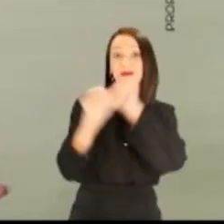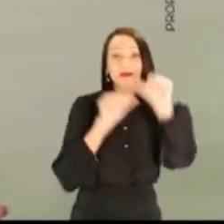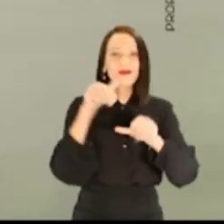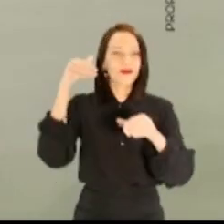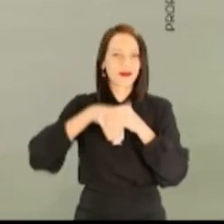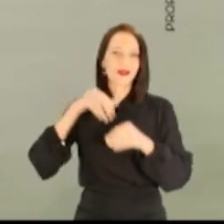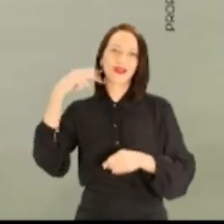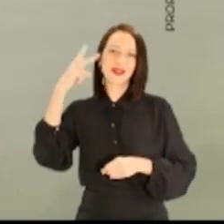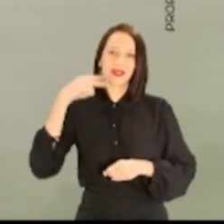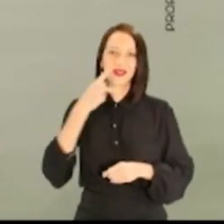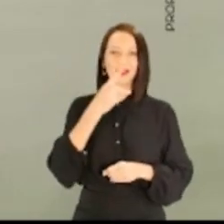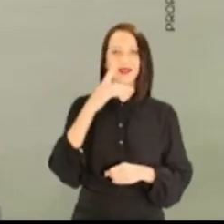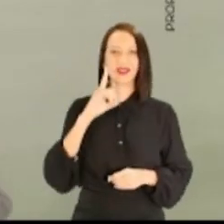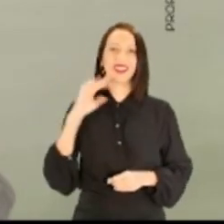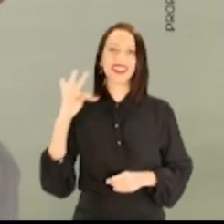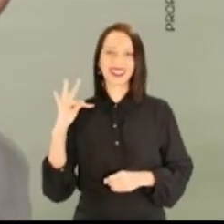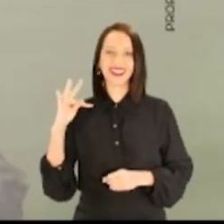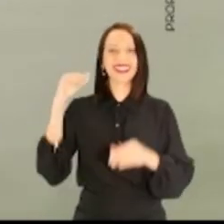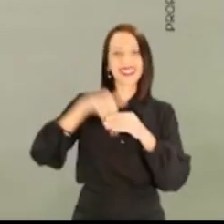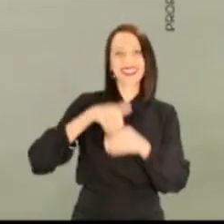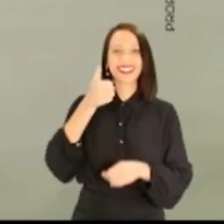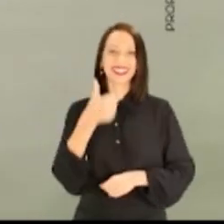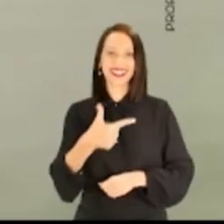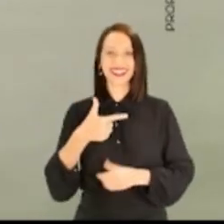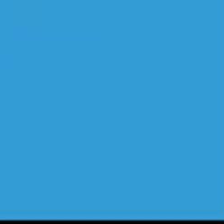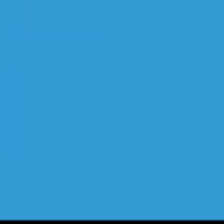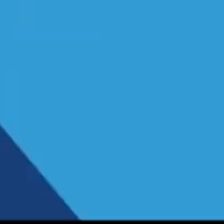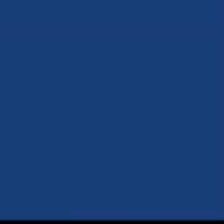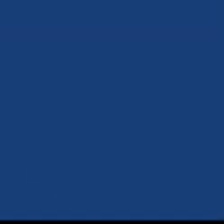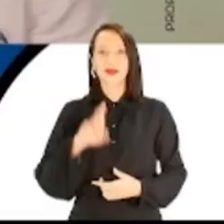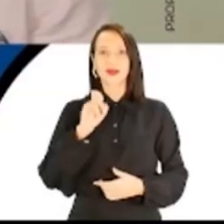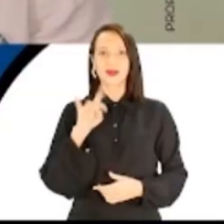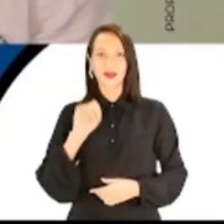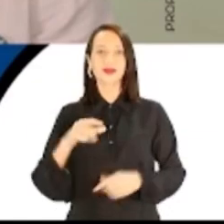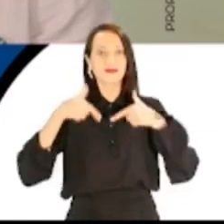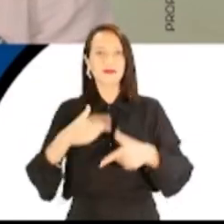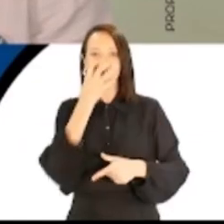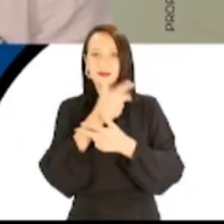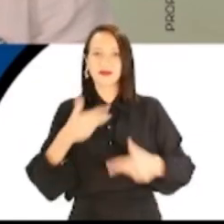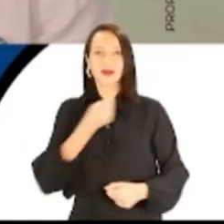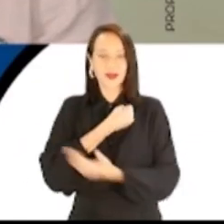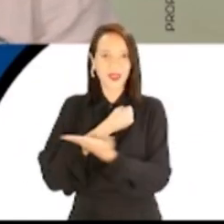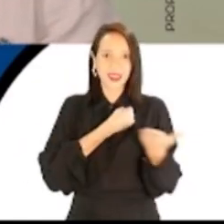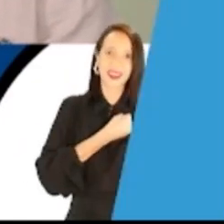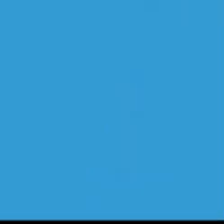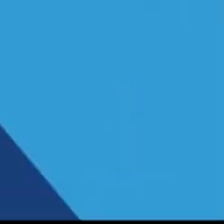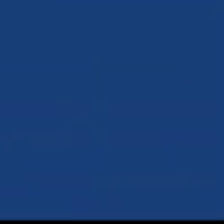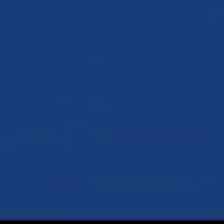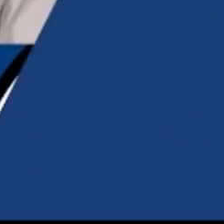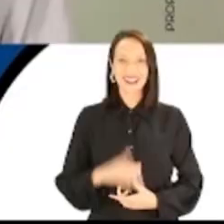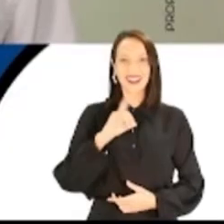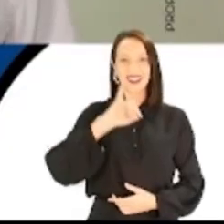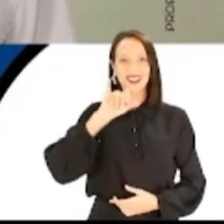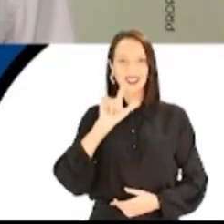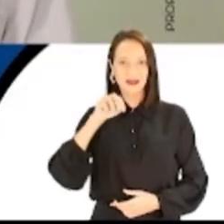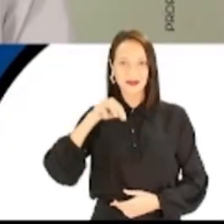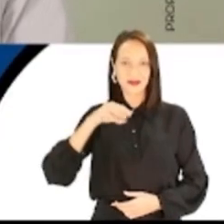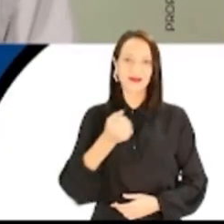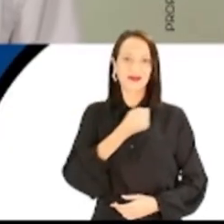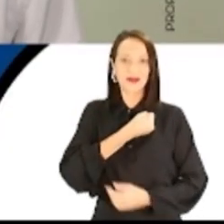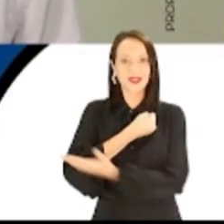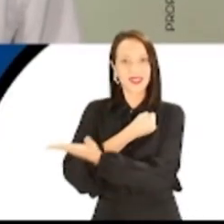Para mudar São Paulo, vote nos vereadores do PDT. Vote 12. Rodrigo do Mandato Animal, 12300. Djalma